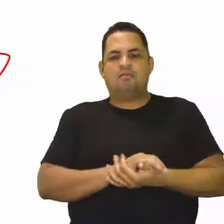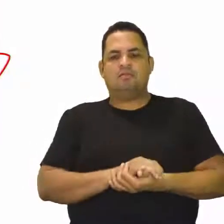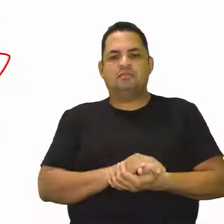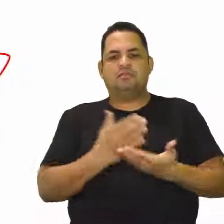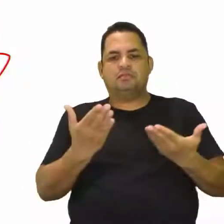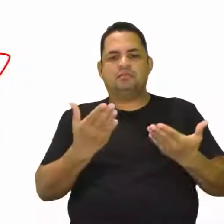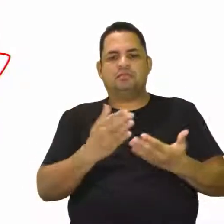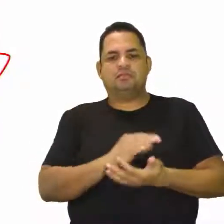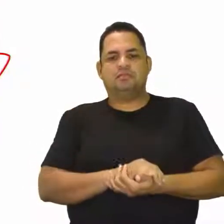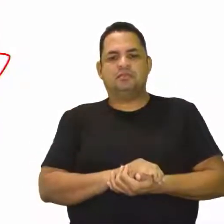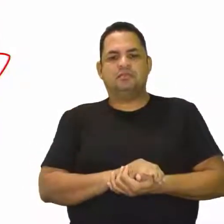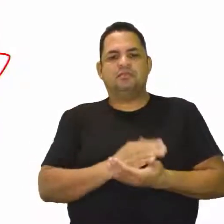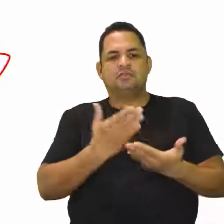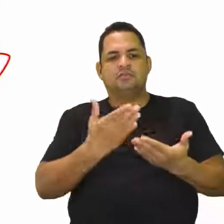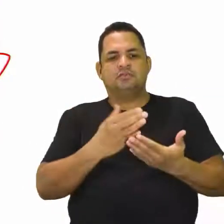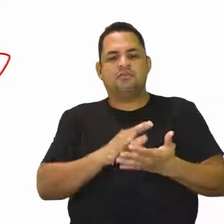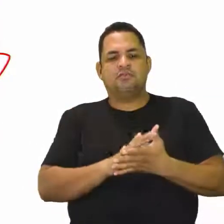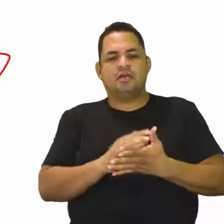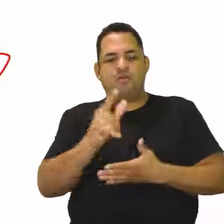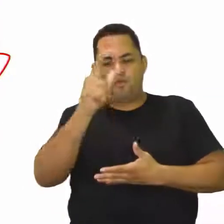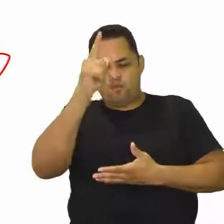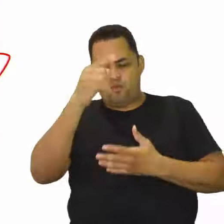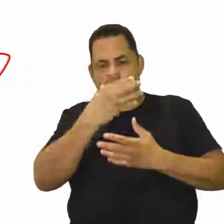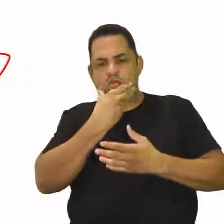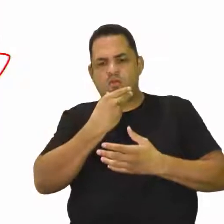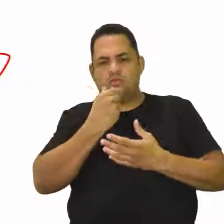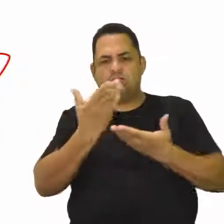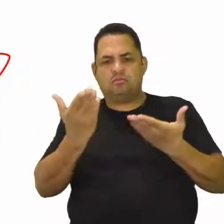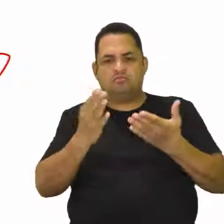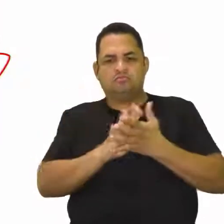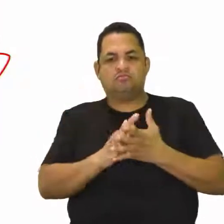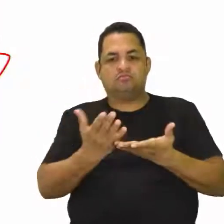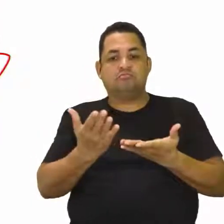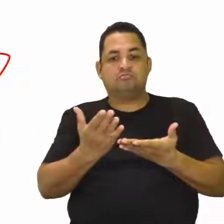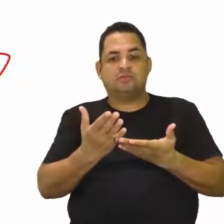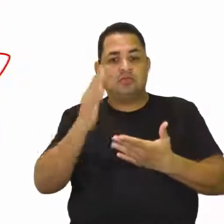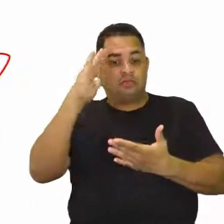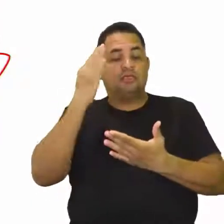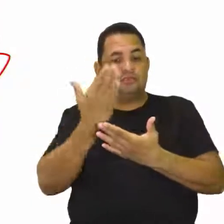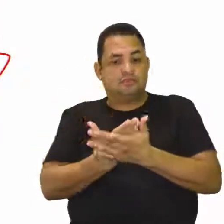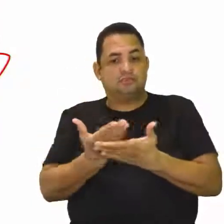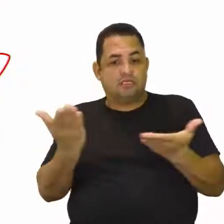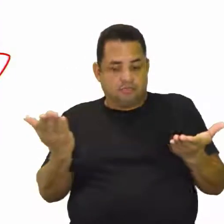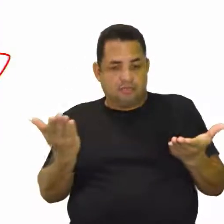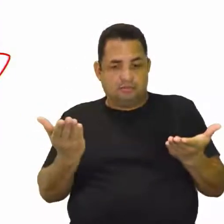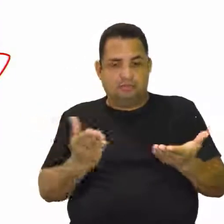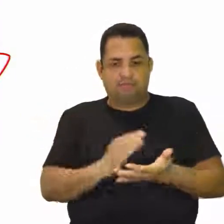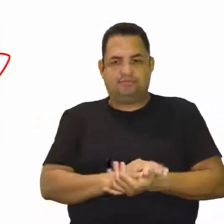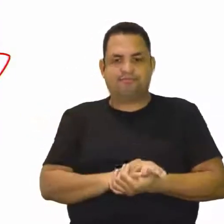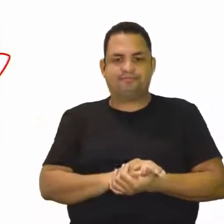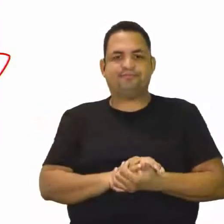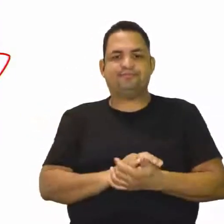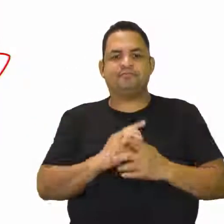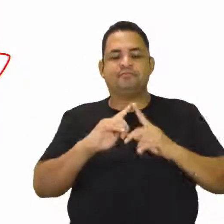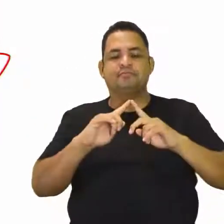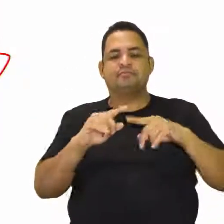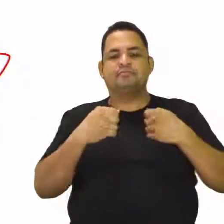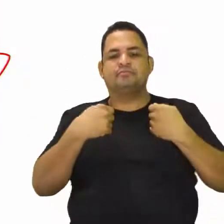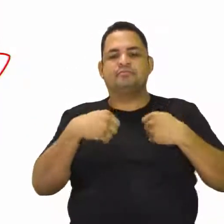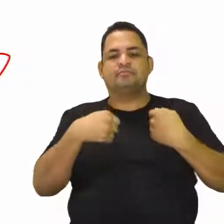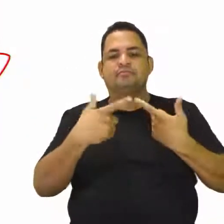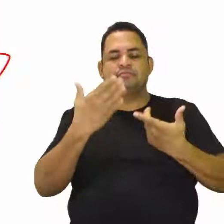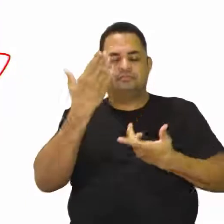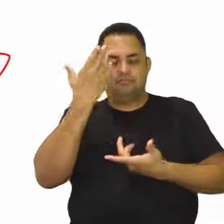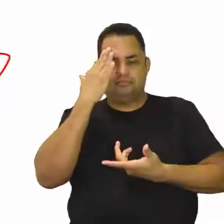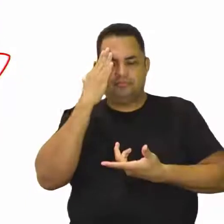certo? E aí, claro que os alemães vão cair na do Hitler, vão se deixar levar. Mas é necessário que vocês